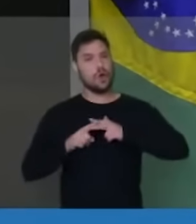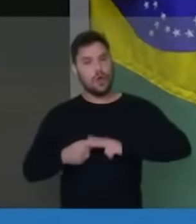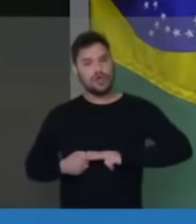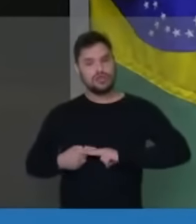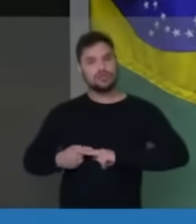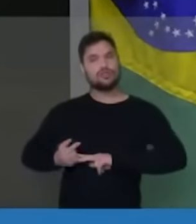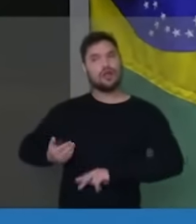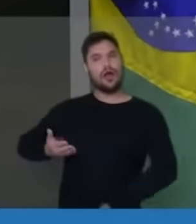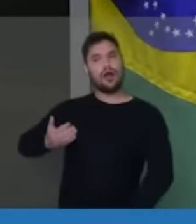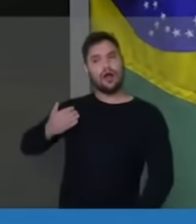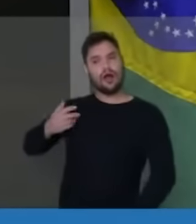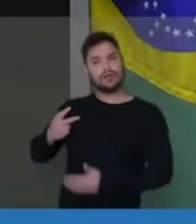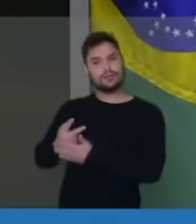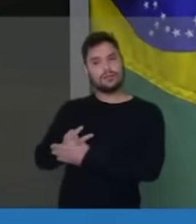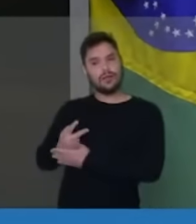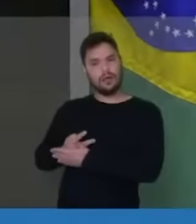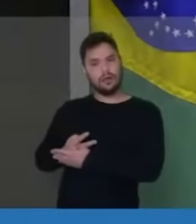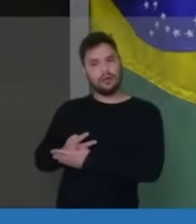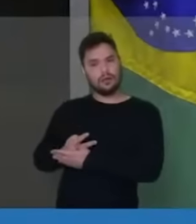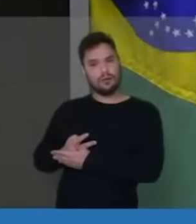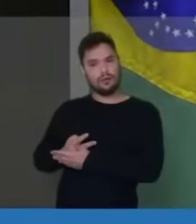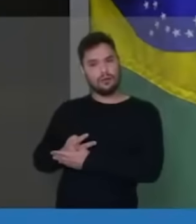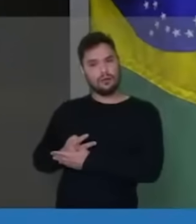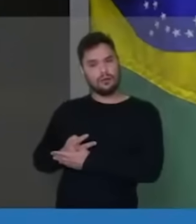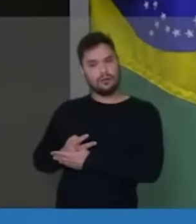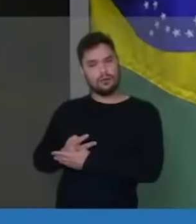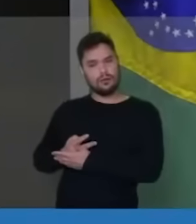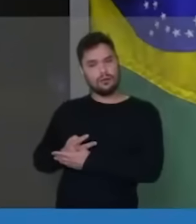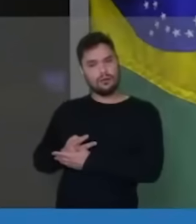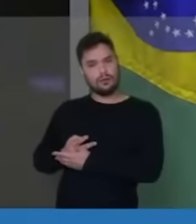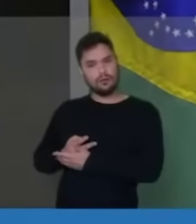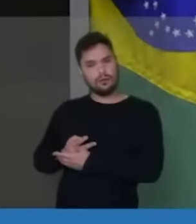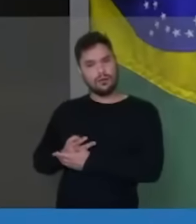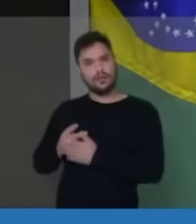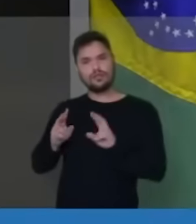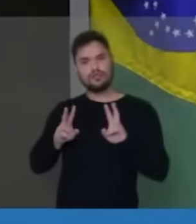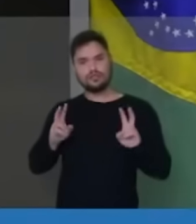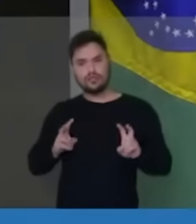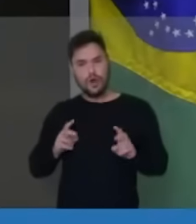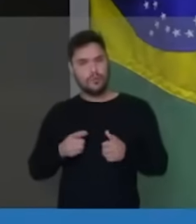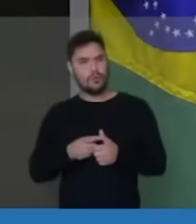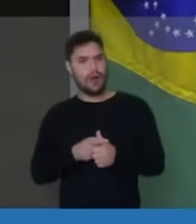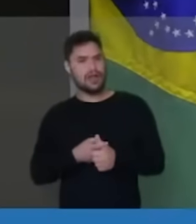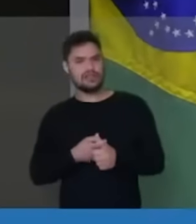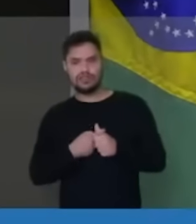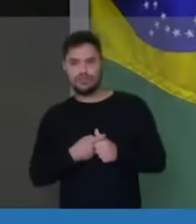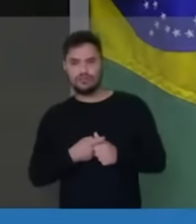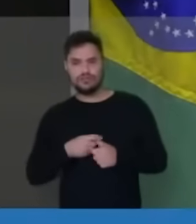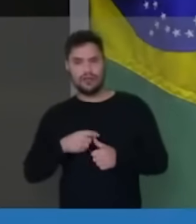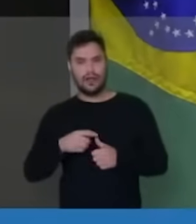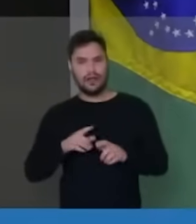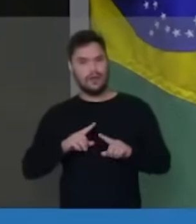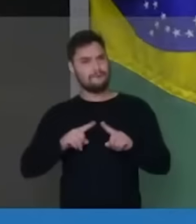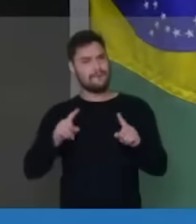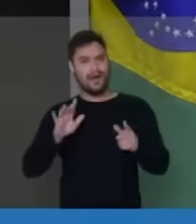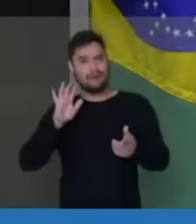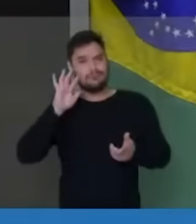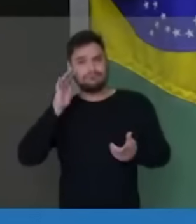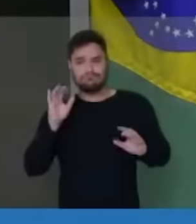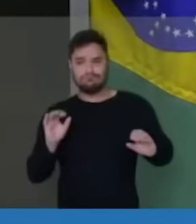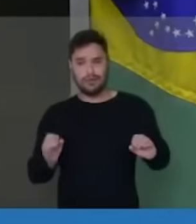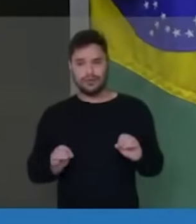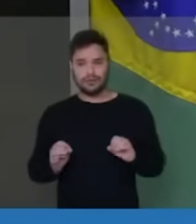passado. Não posso. Como, falando de uma dívida histórica, é tampar sal com a peneira, como se